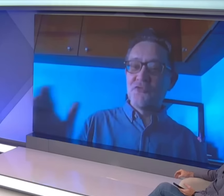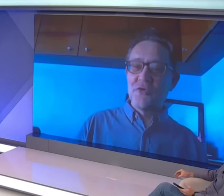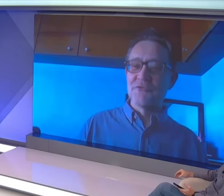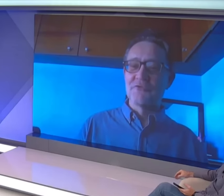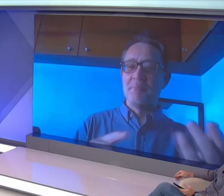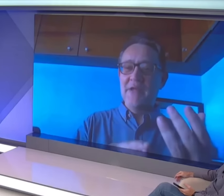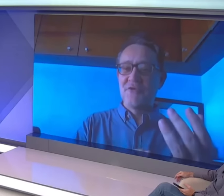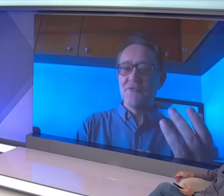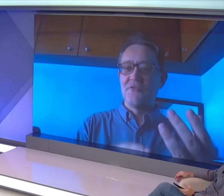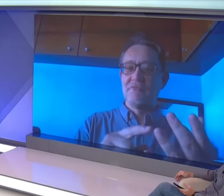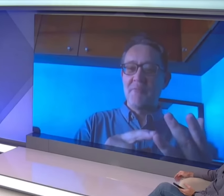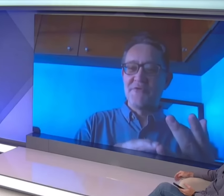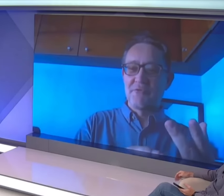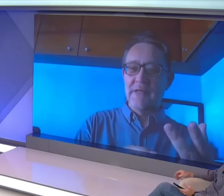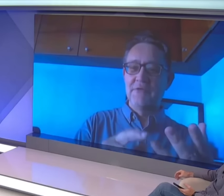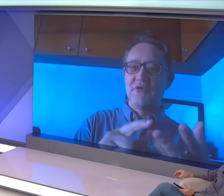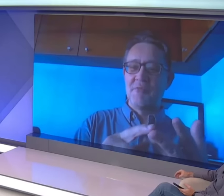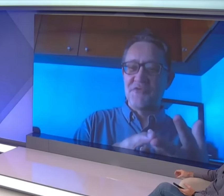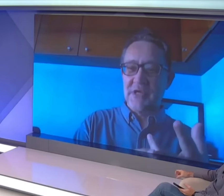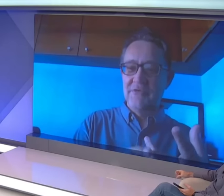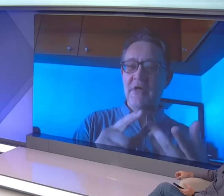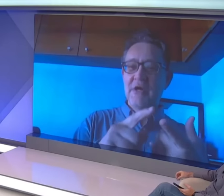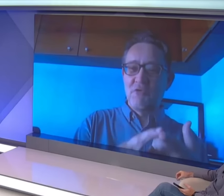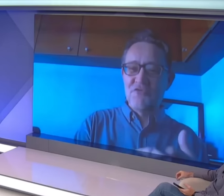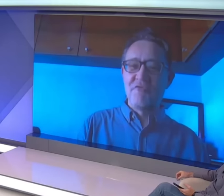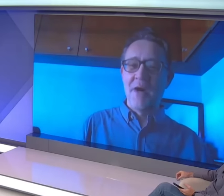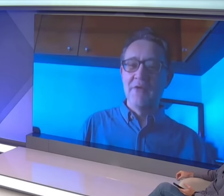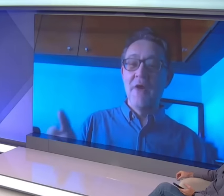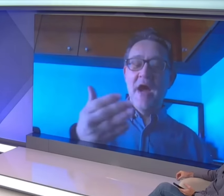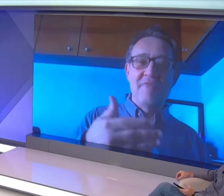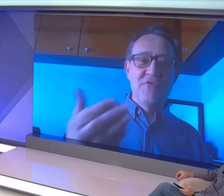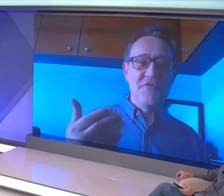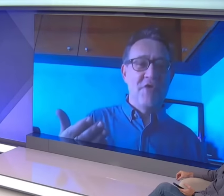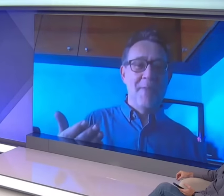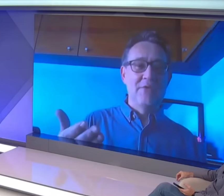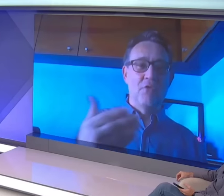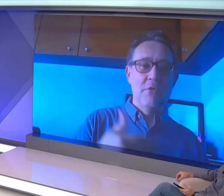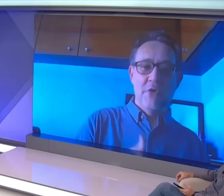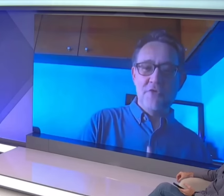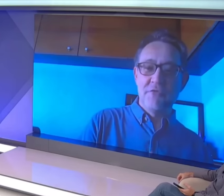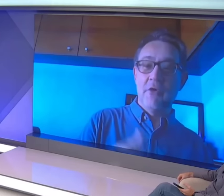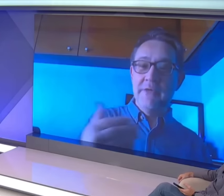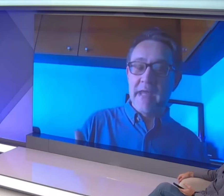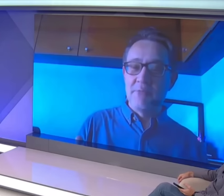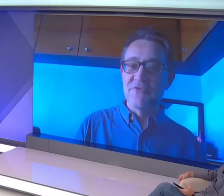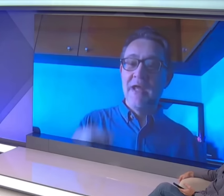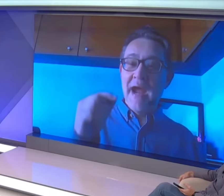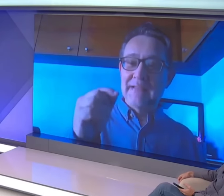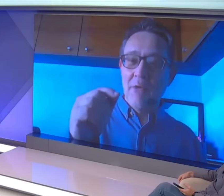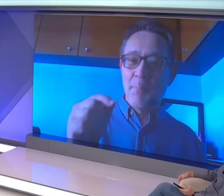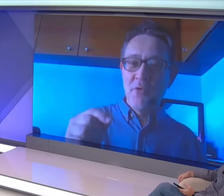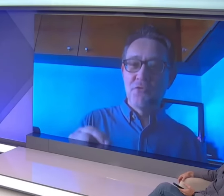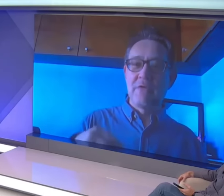Todos os outros, Ben Jonson, Robert Greene, Thomas Kidd, Christopher Marlowe, haviam se formado ou em Oxford ou em Cambridge.